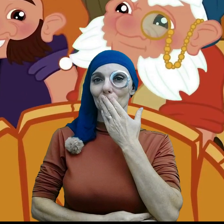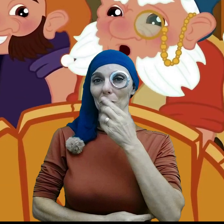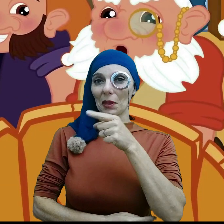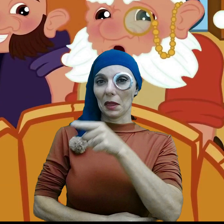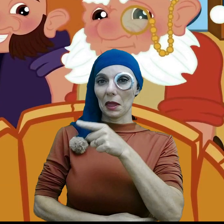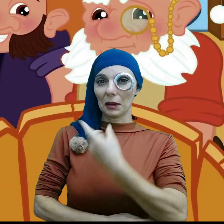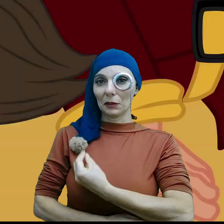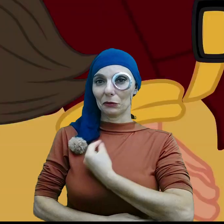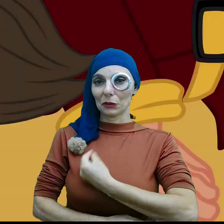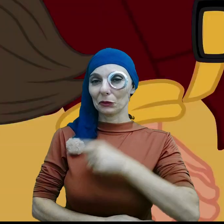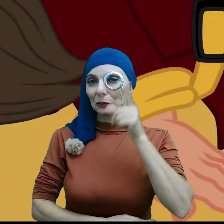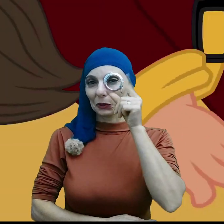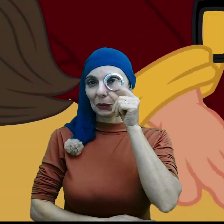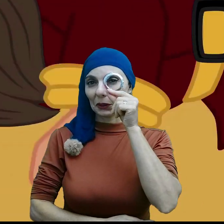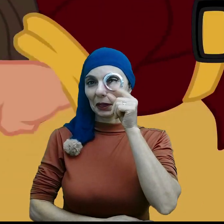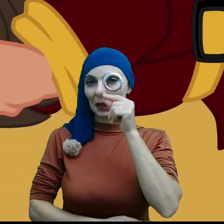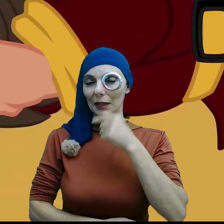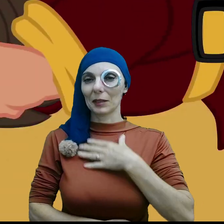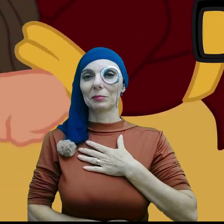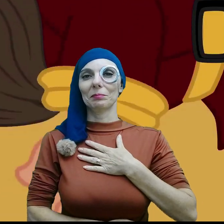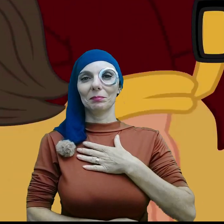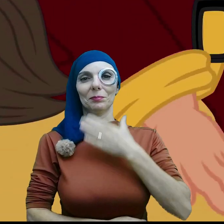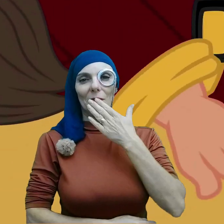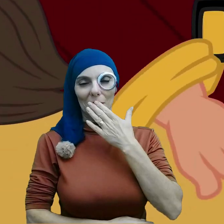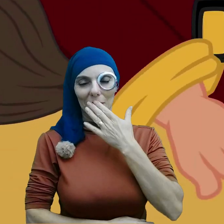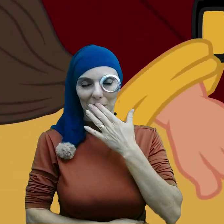Aqui está o Soneca.